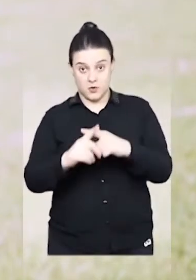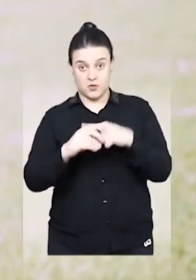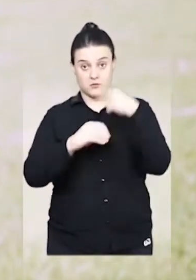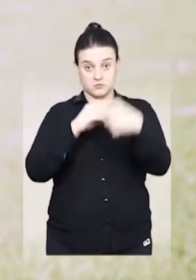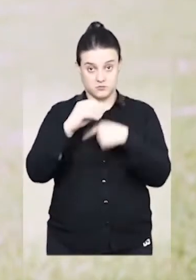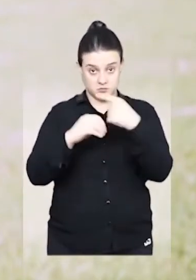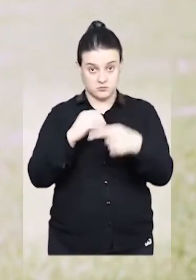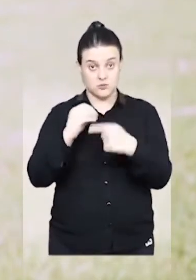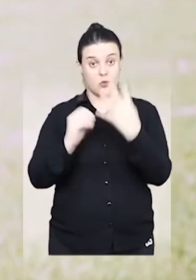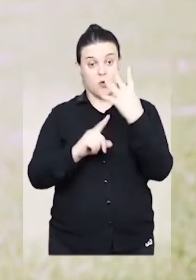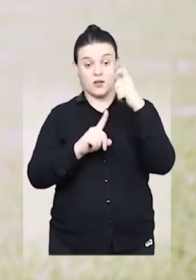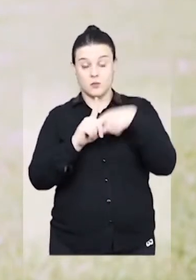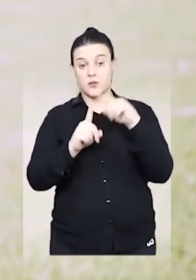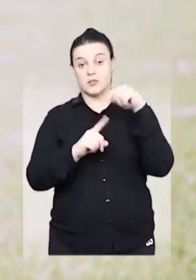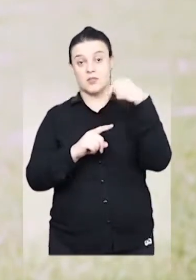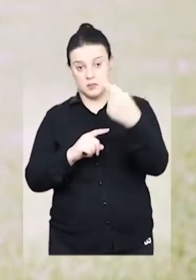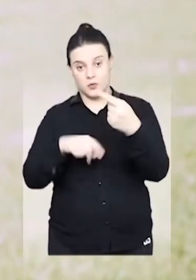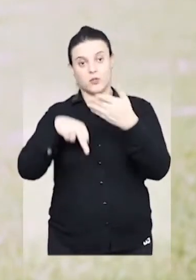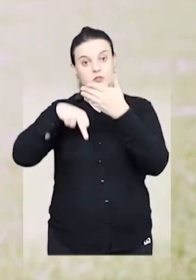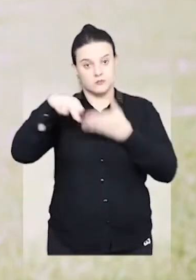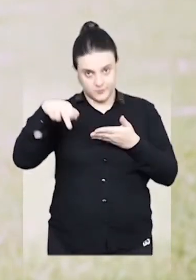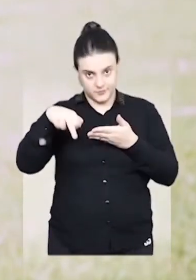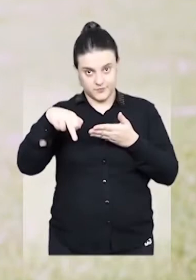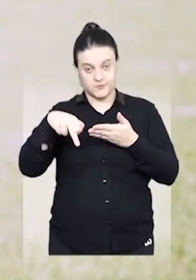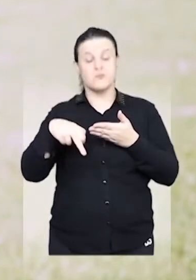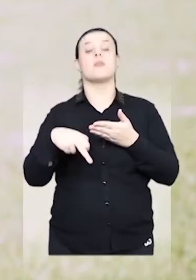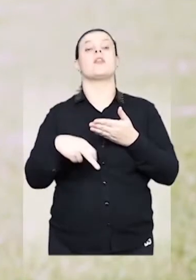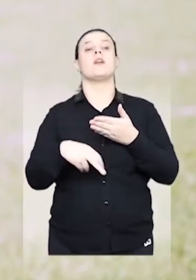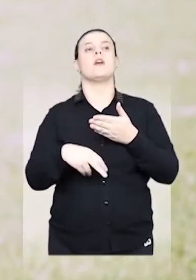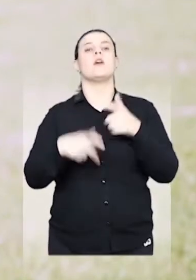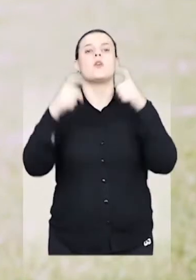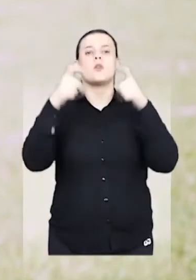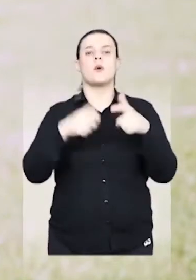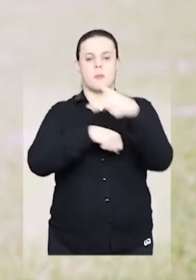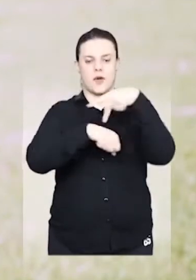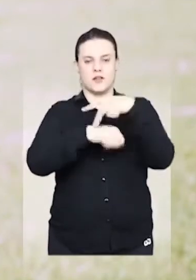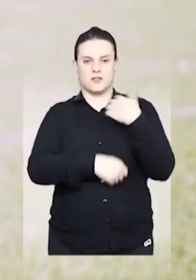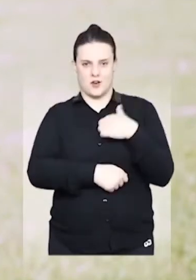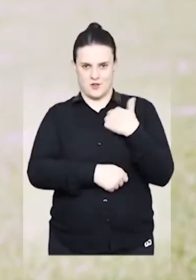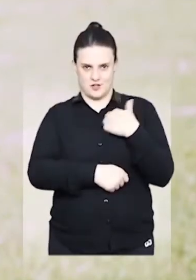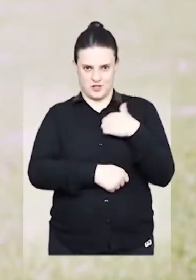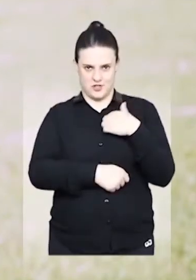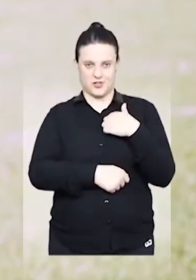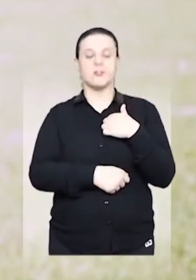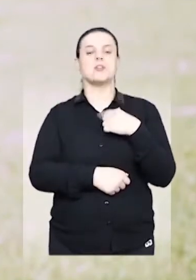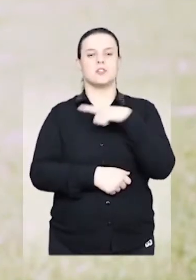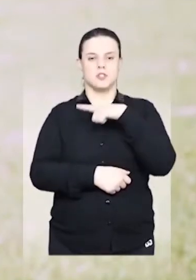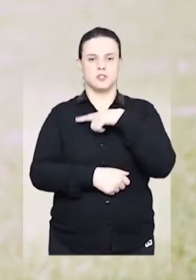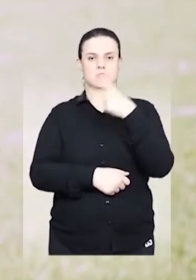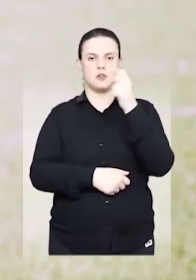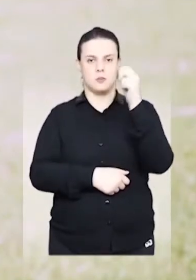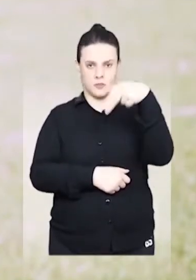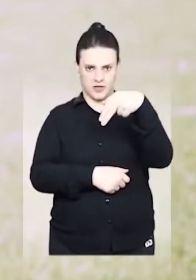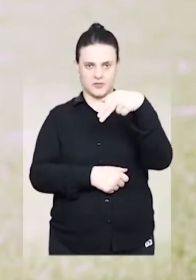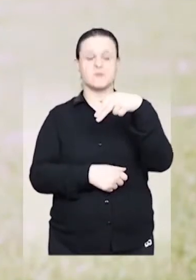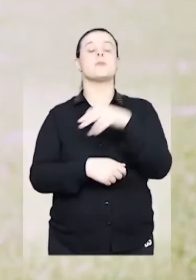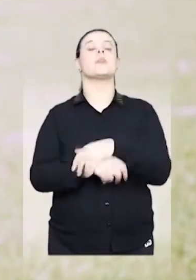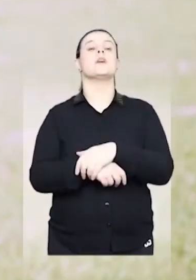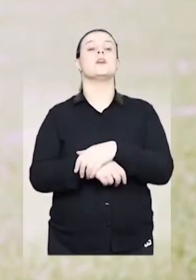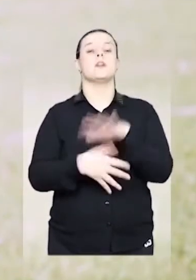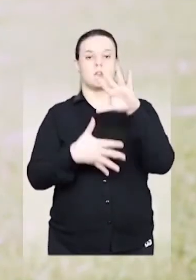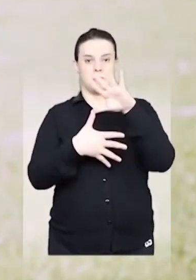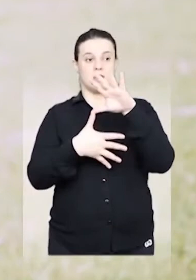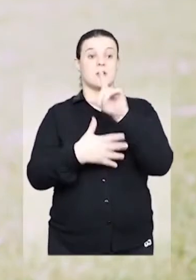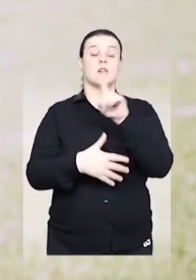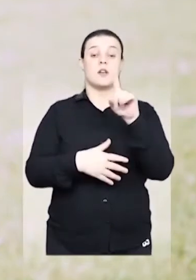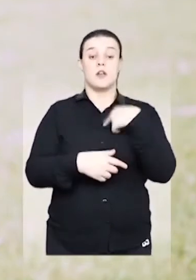internacional foi 4 meses depois de amputar. Foi na Argentina, um Parapan-Americano que nós tivemos lá, e